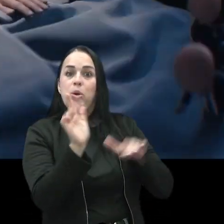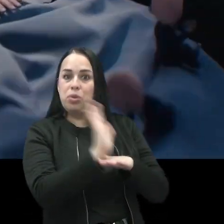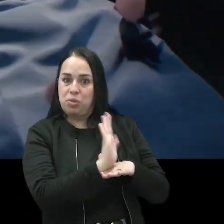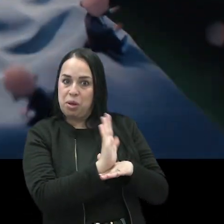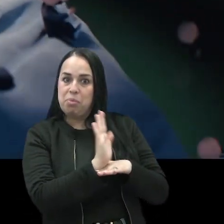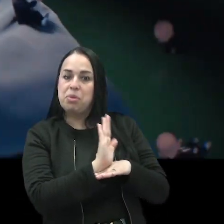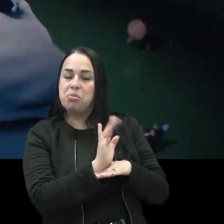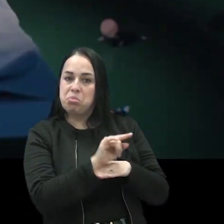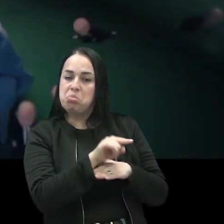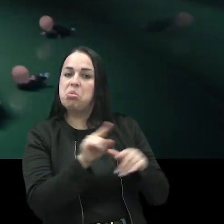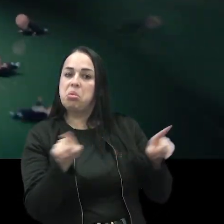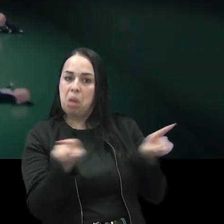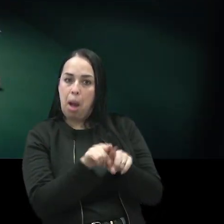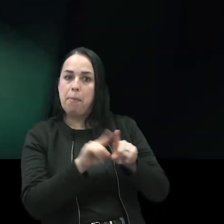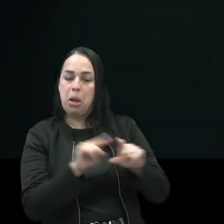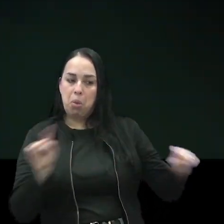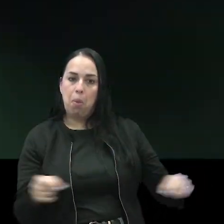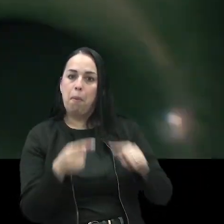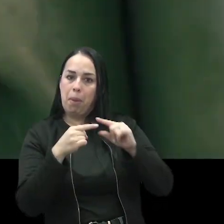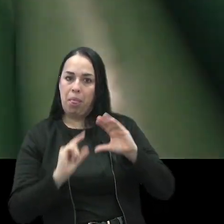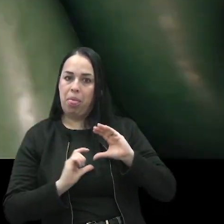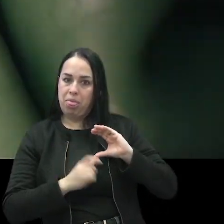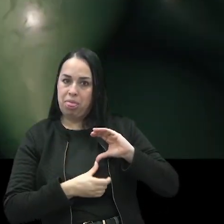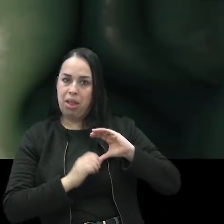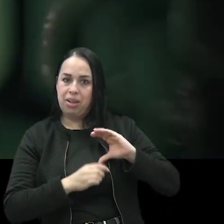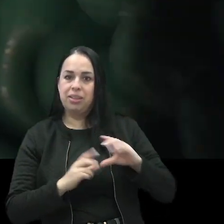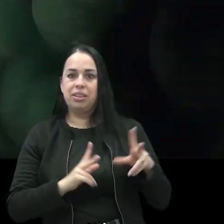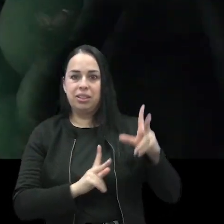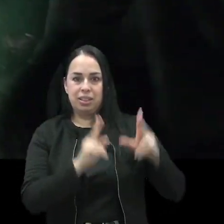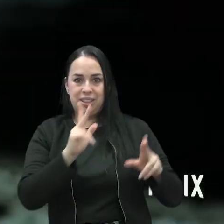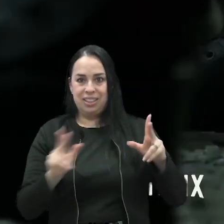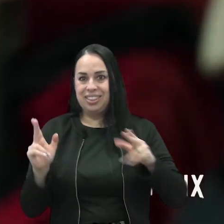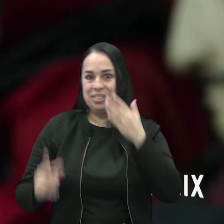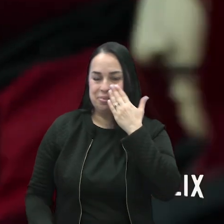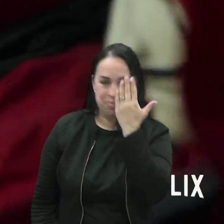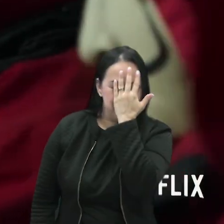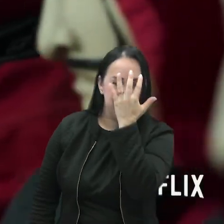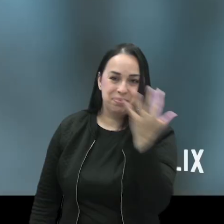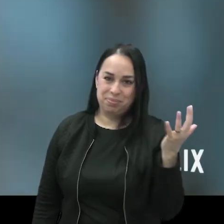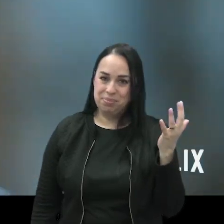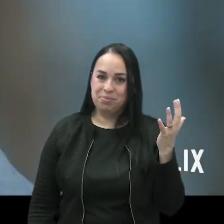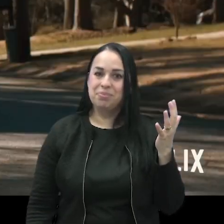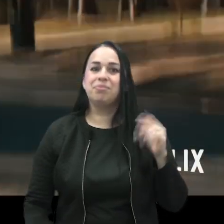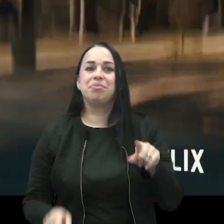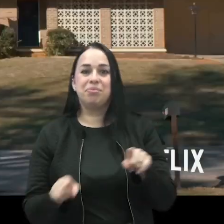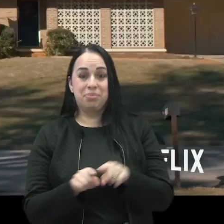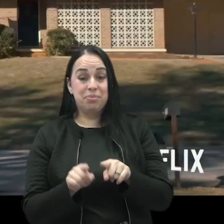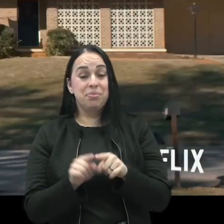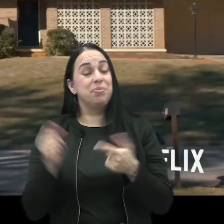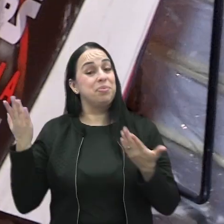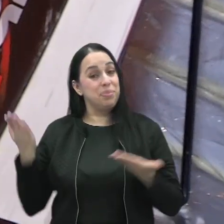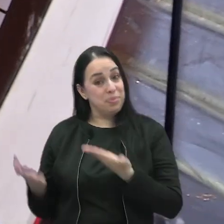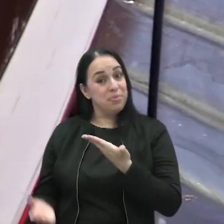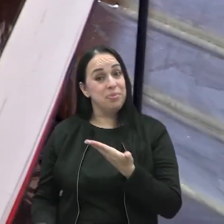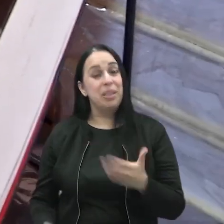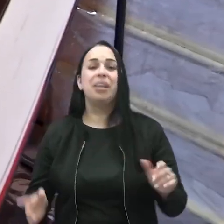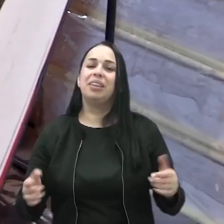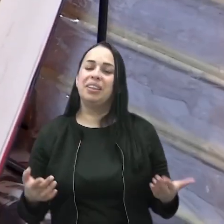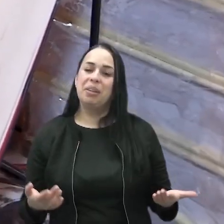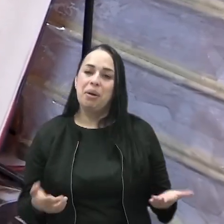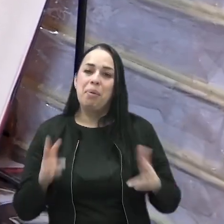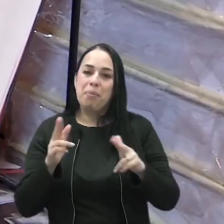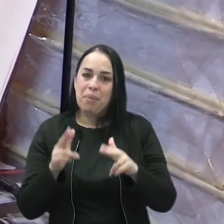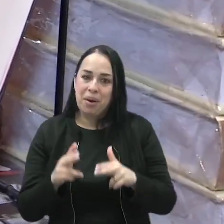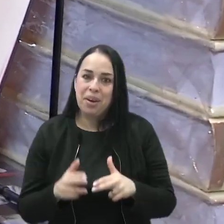desses universos são consideradas geeks, como as séries La Casa de Papel e Stranger Things. E não é